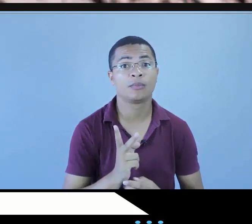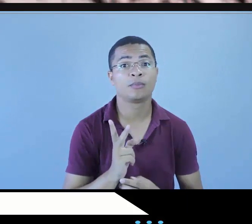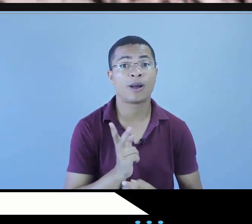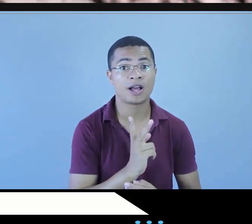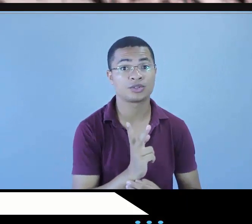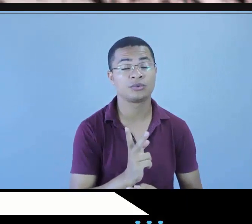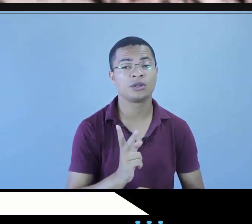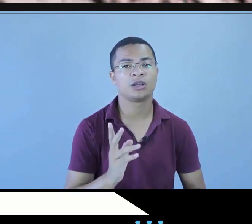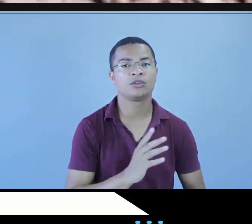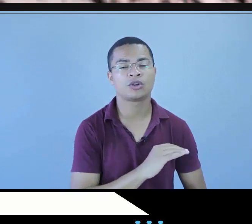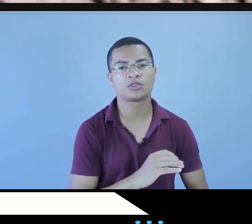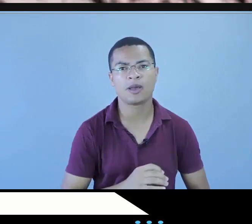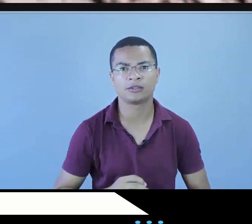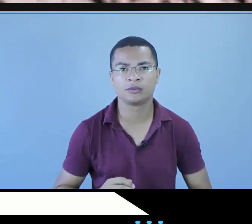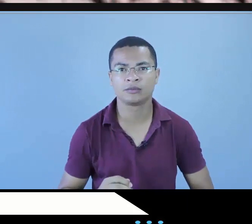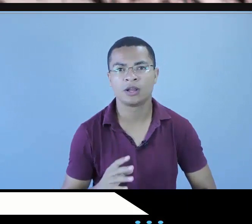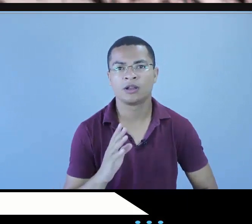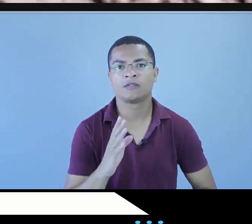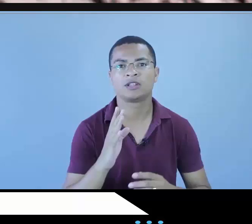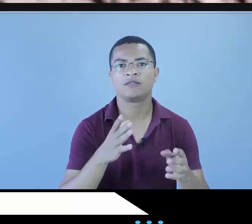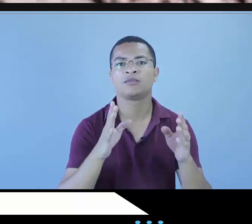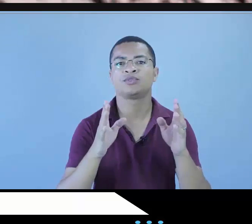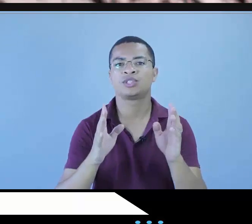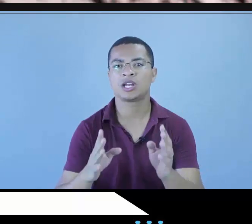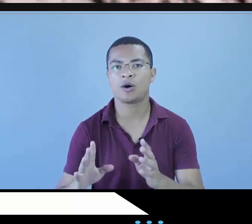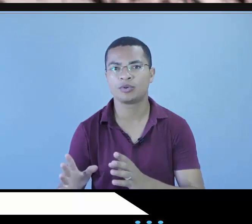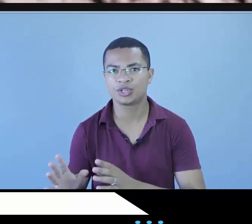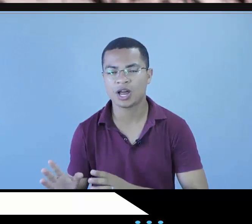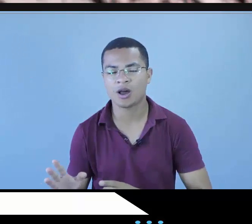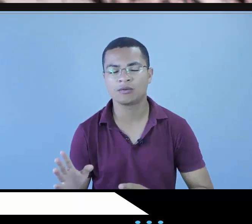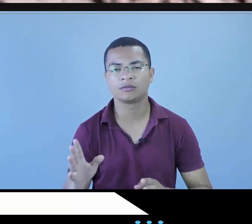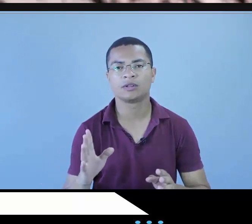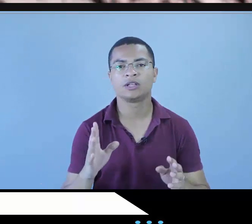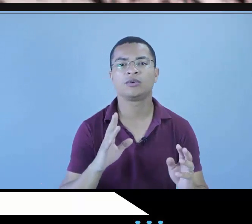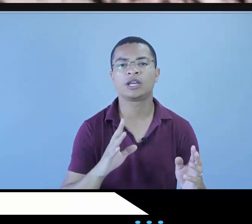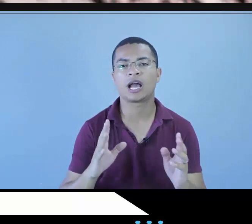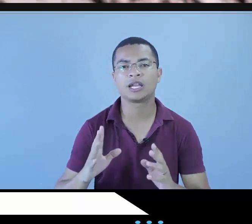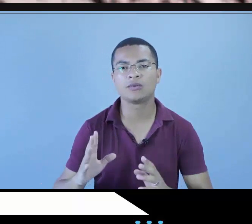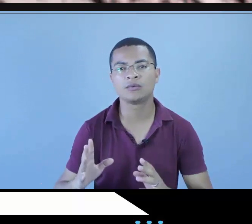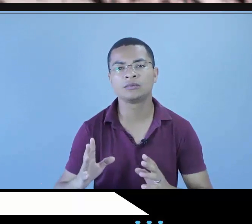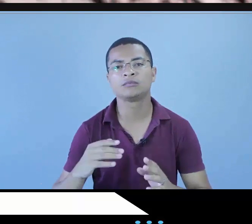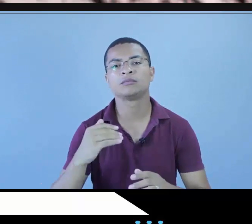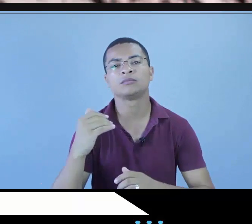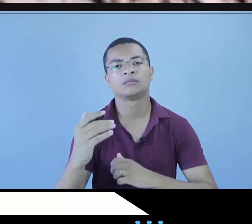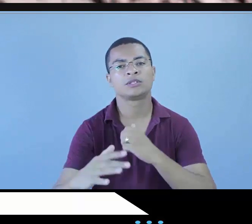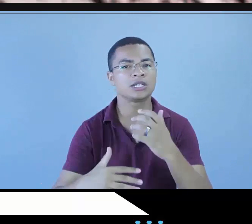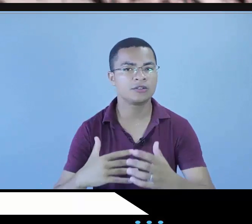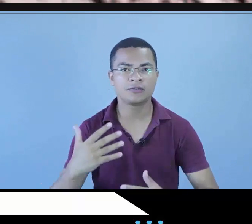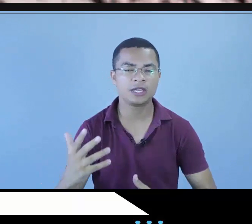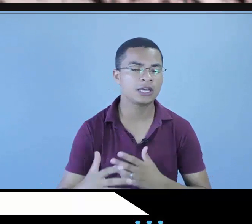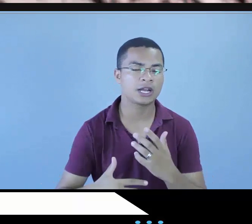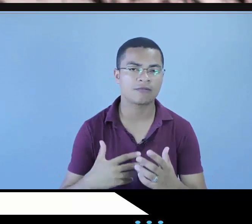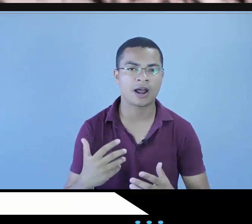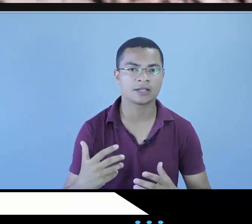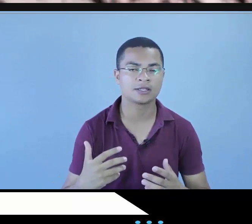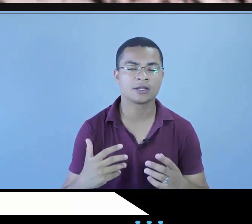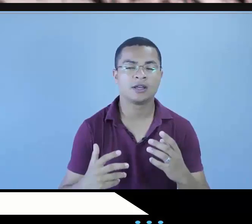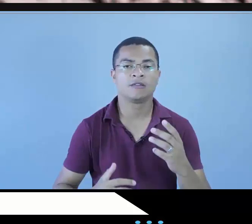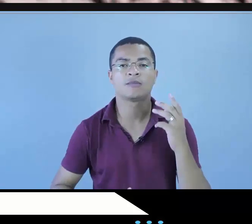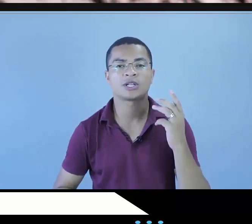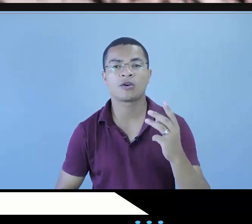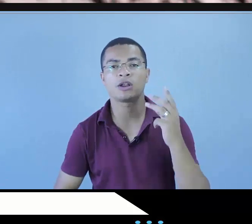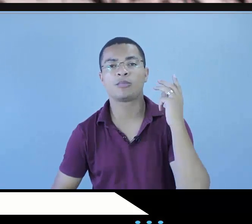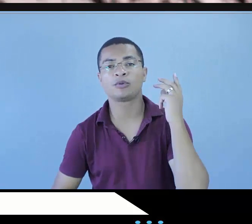segundo passo do nosso método. Você viu sinal por sinal e o que cada um significa na